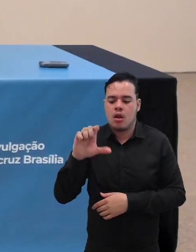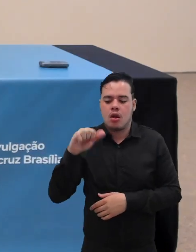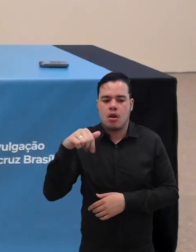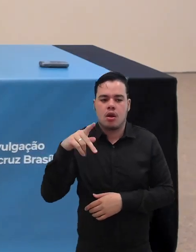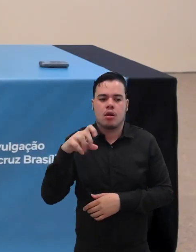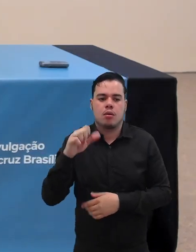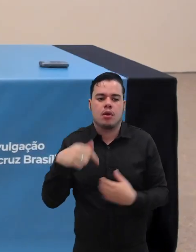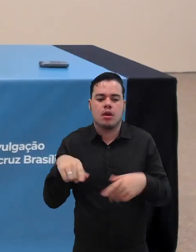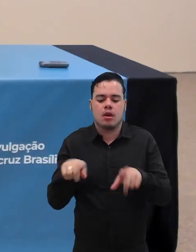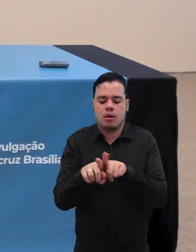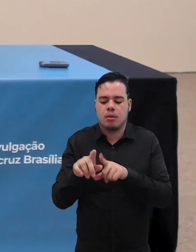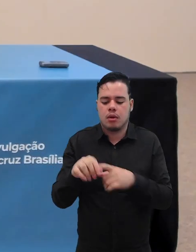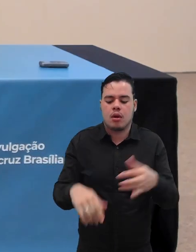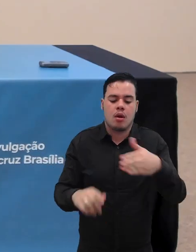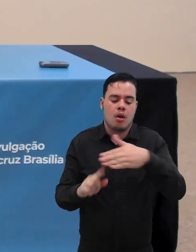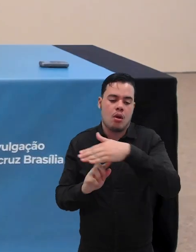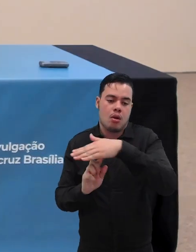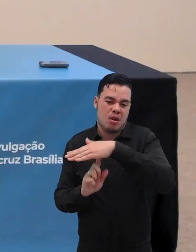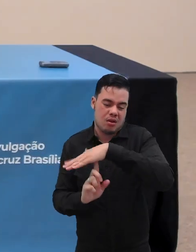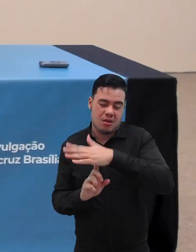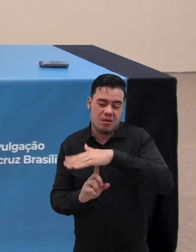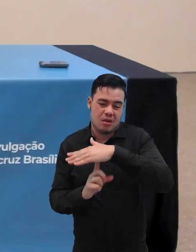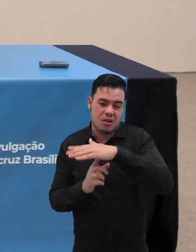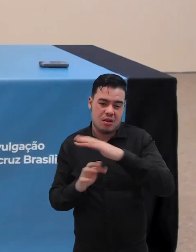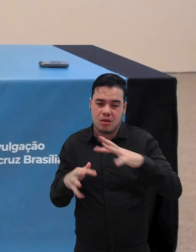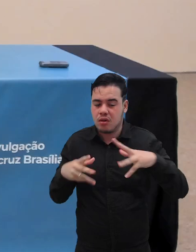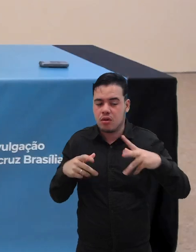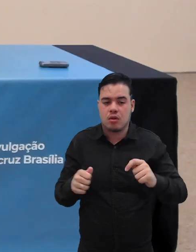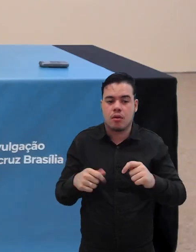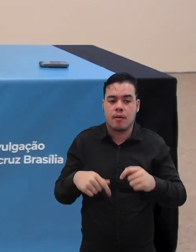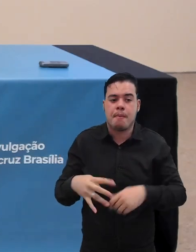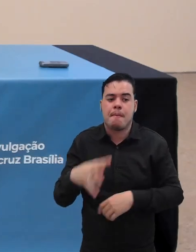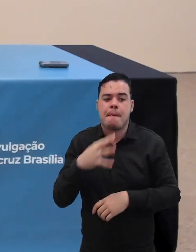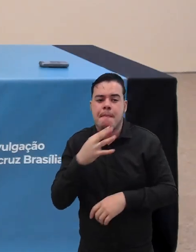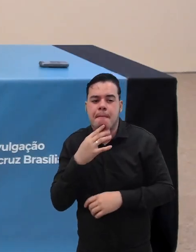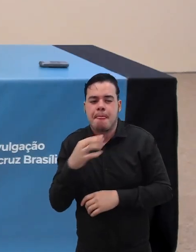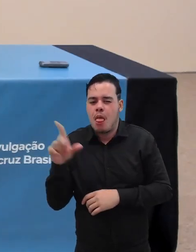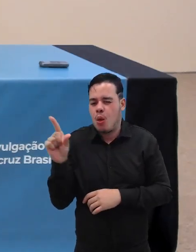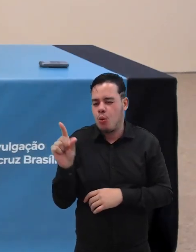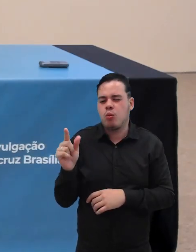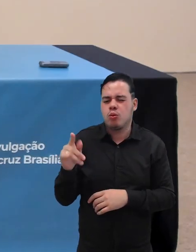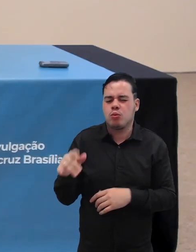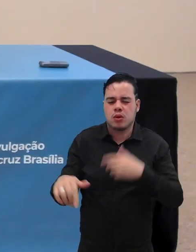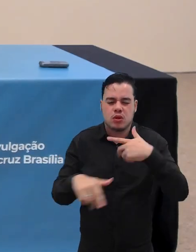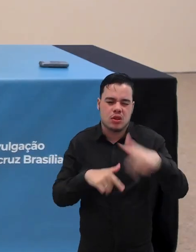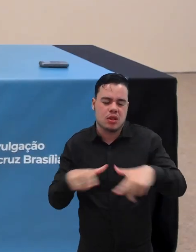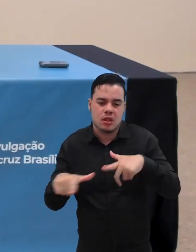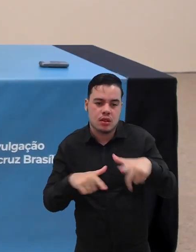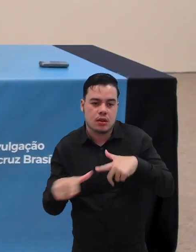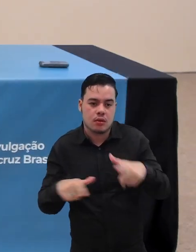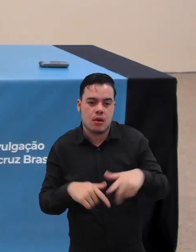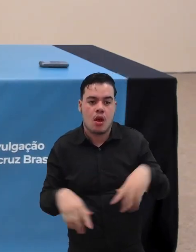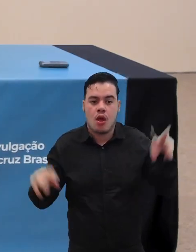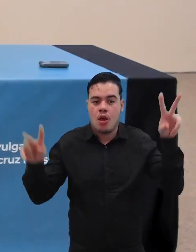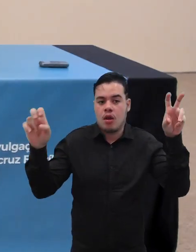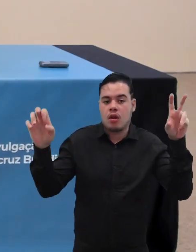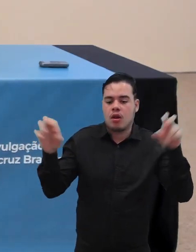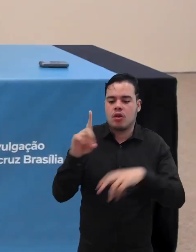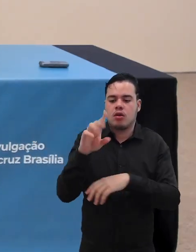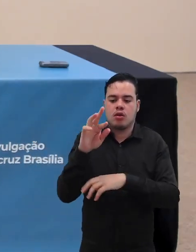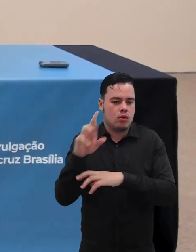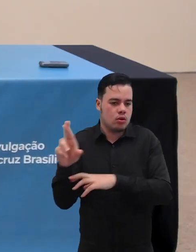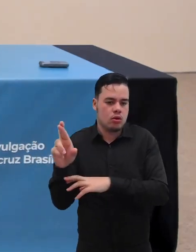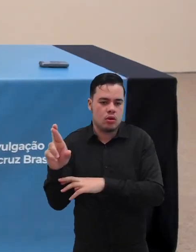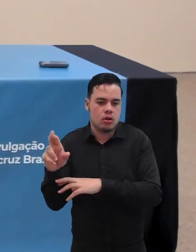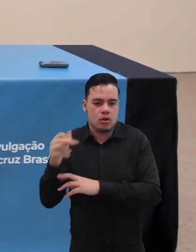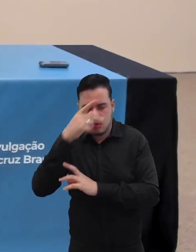para as feiras. Mas eu conheci um pouco mais desse trabalho através de uma tese de doutorado de uma